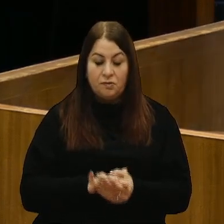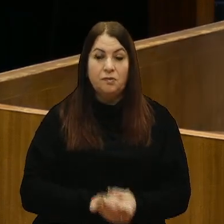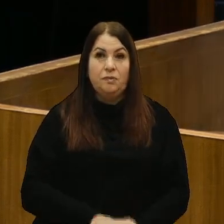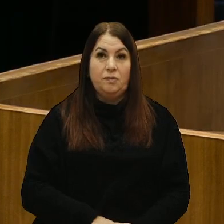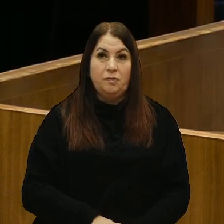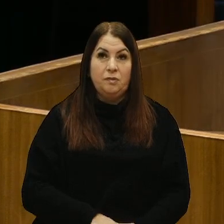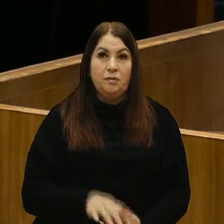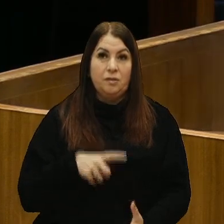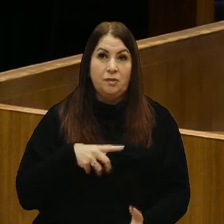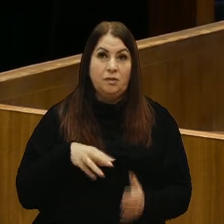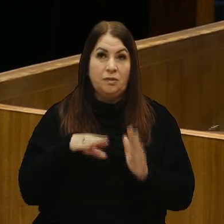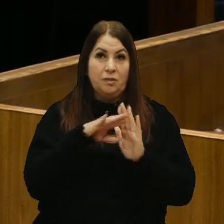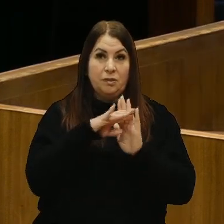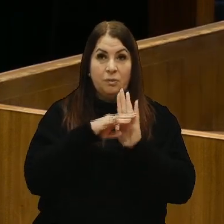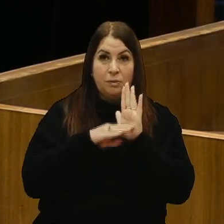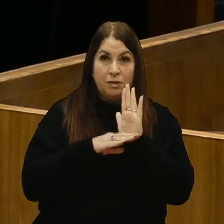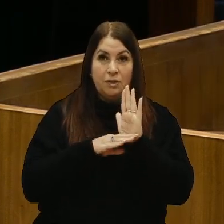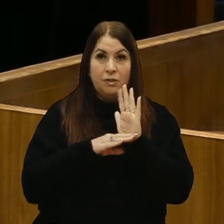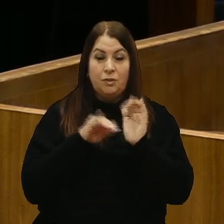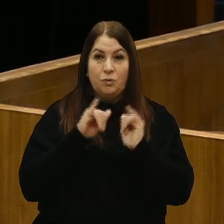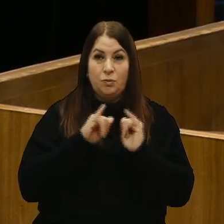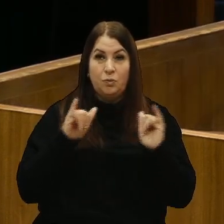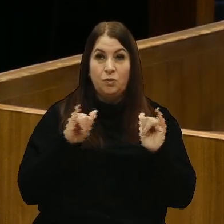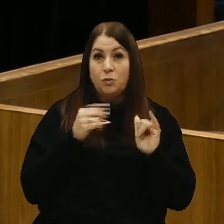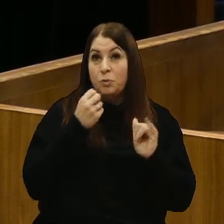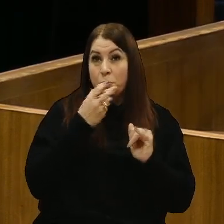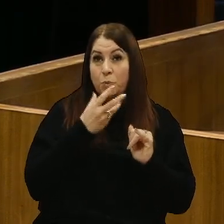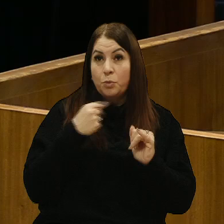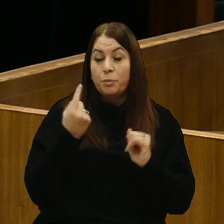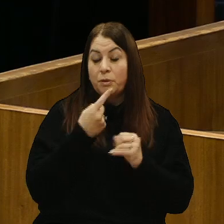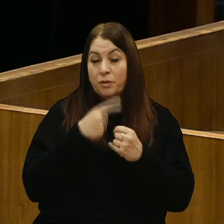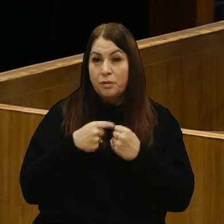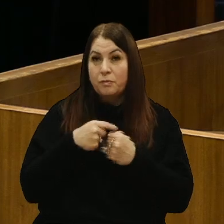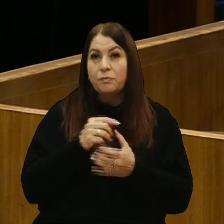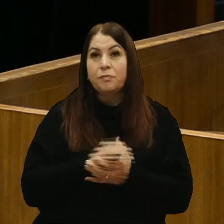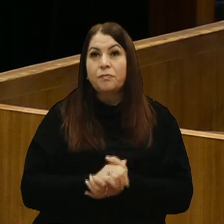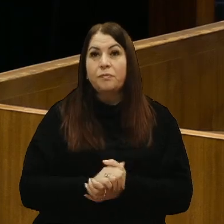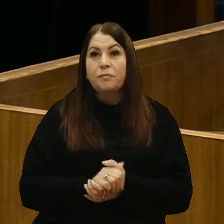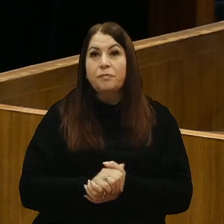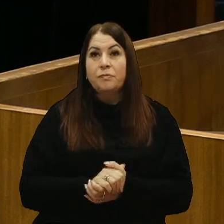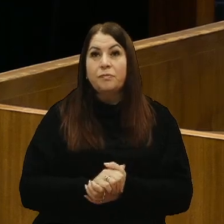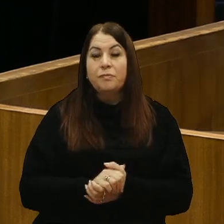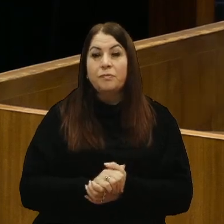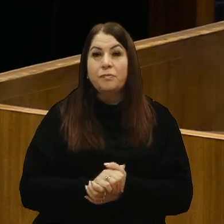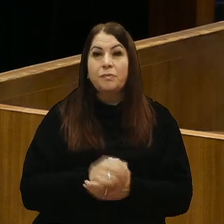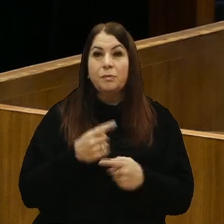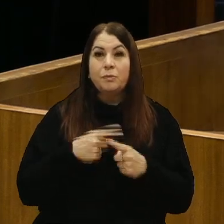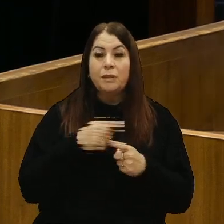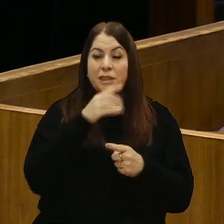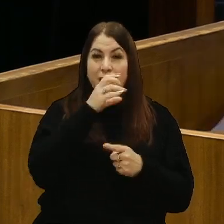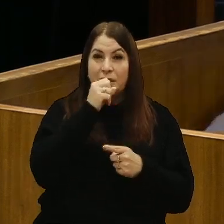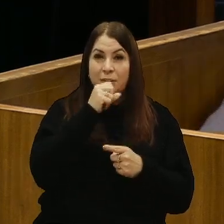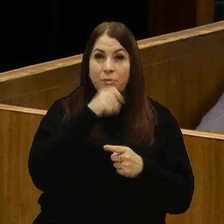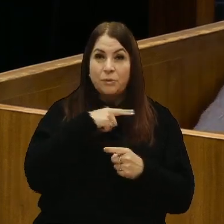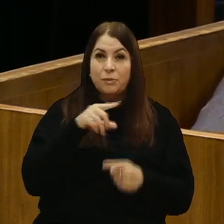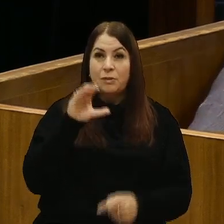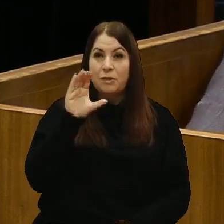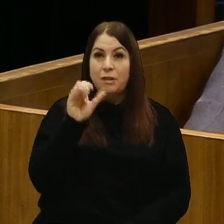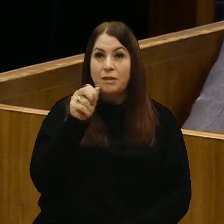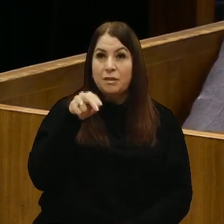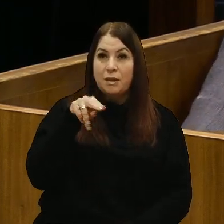tenho uma lista aqui de notícias boas para nossa Caxias, porque sábado estivemos no